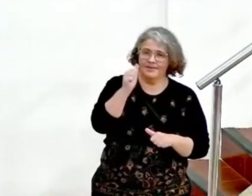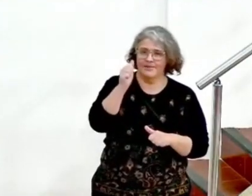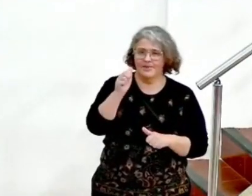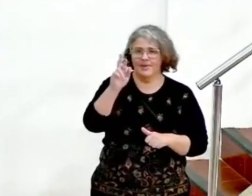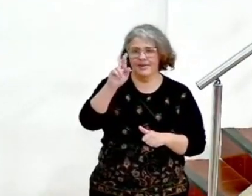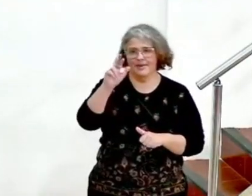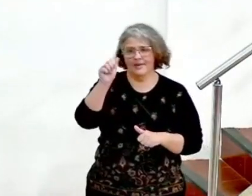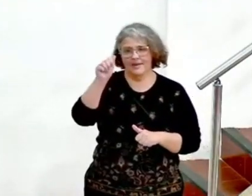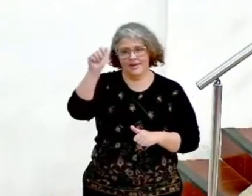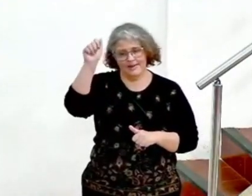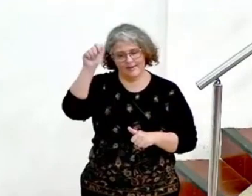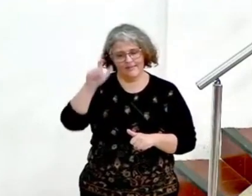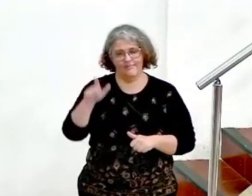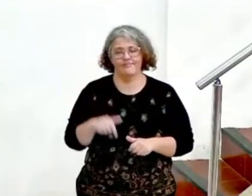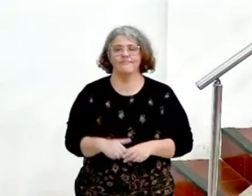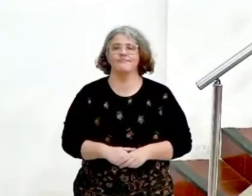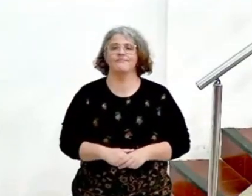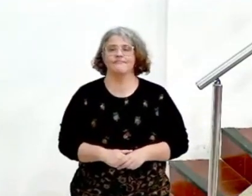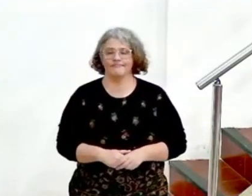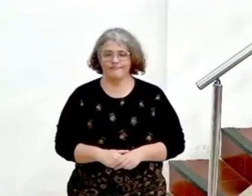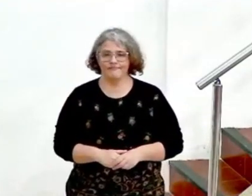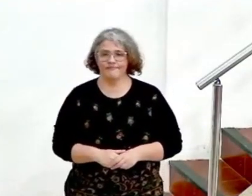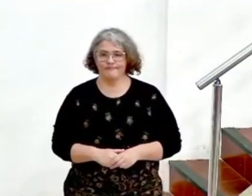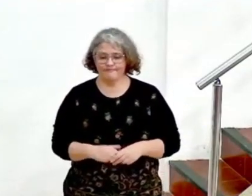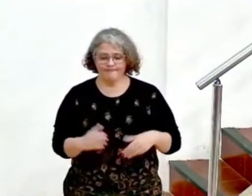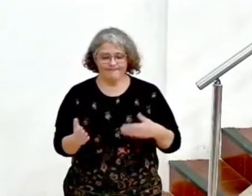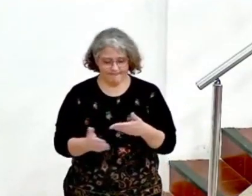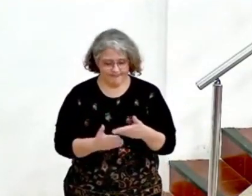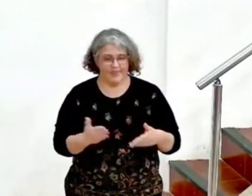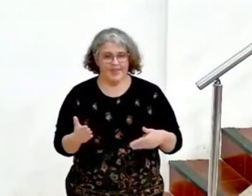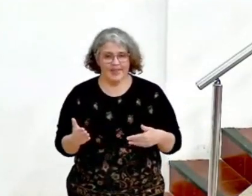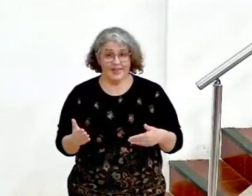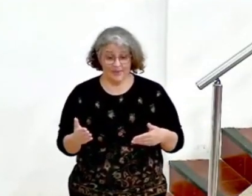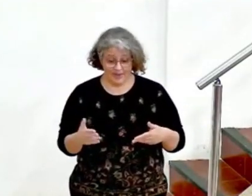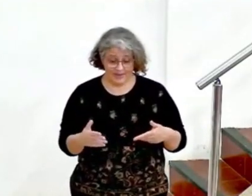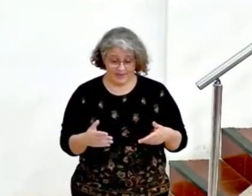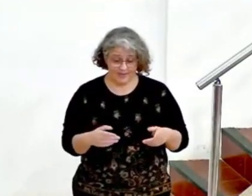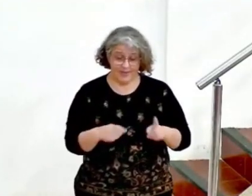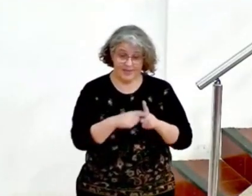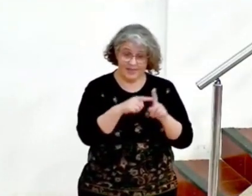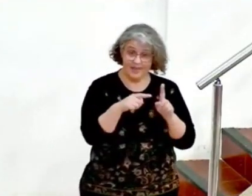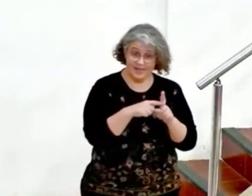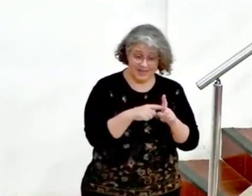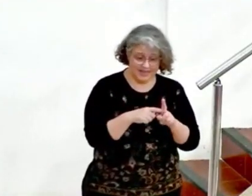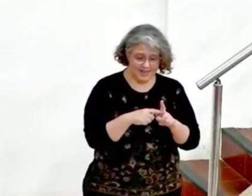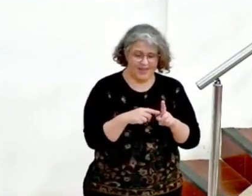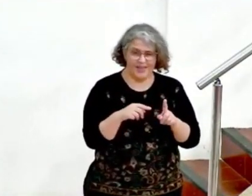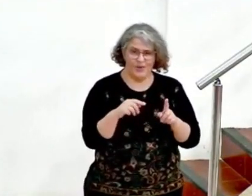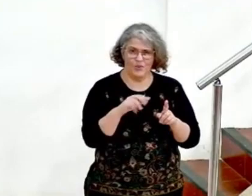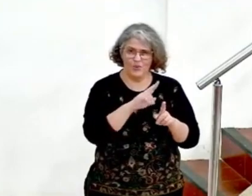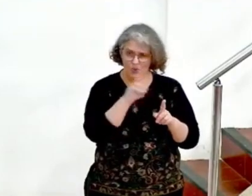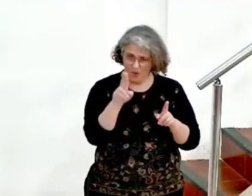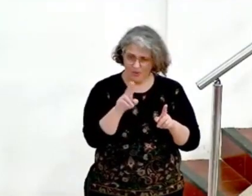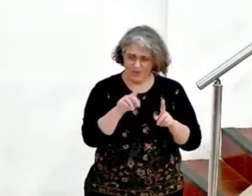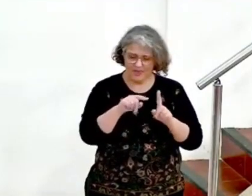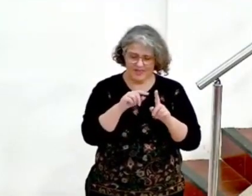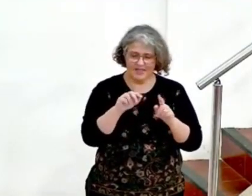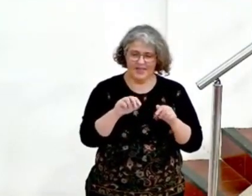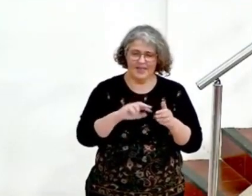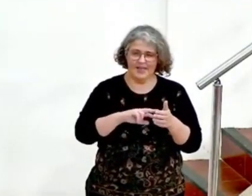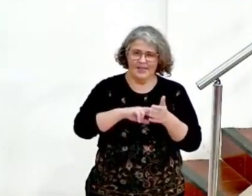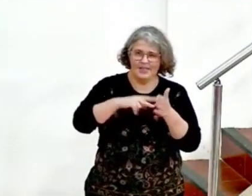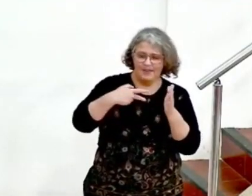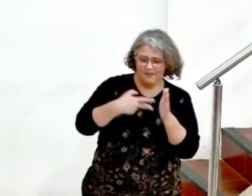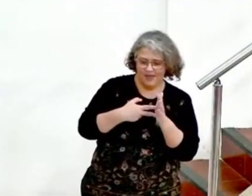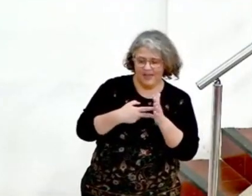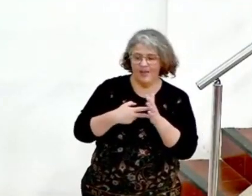será daquele que viria a multidão. Aqui nós temos o quadro da igreja. Nós fazemos